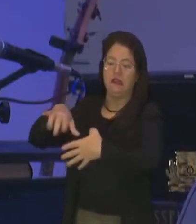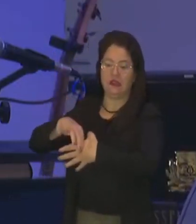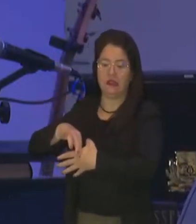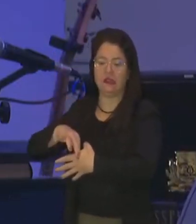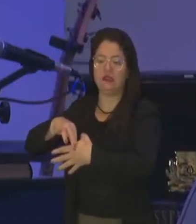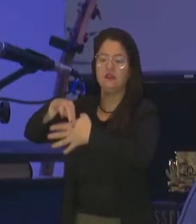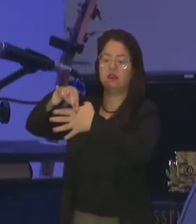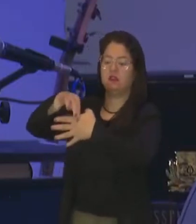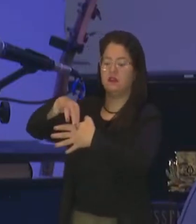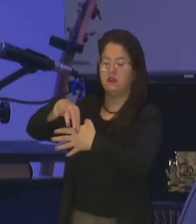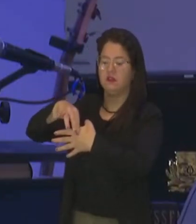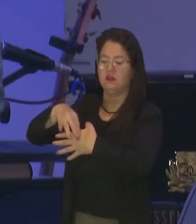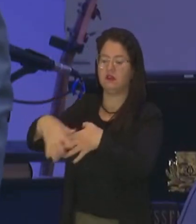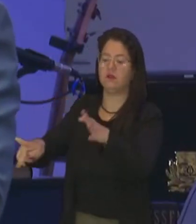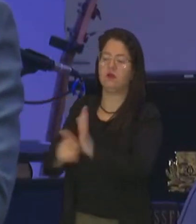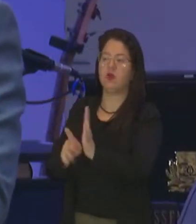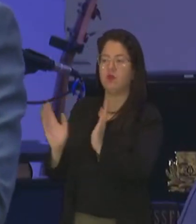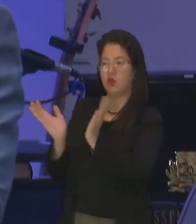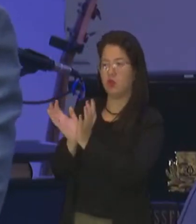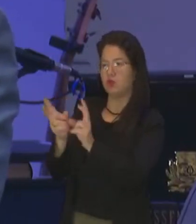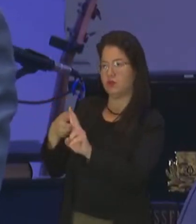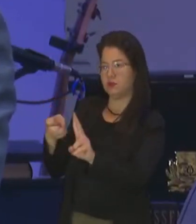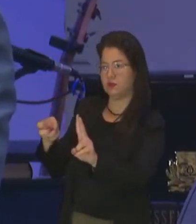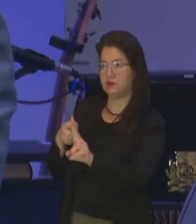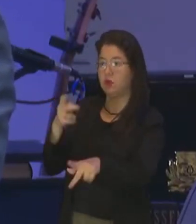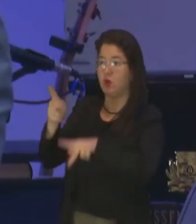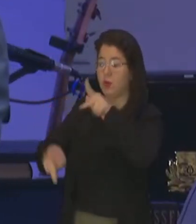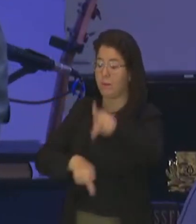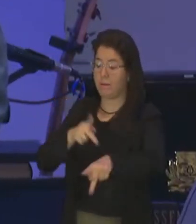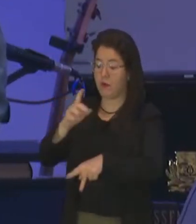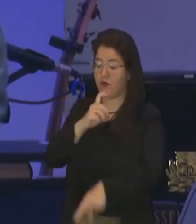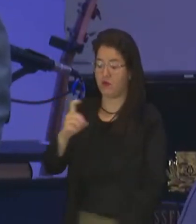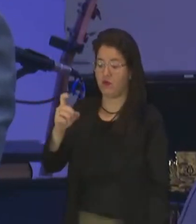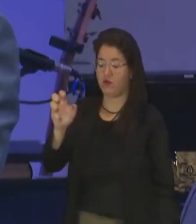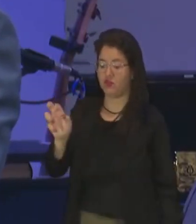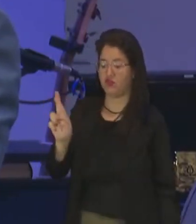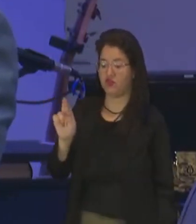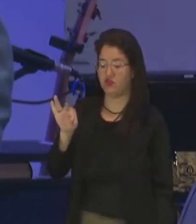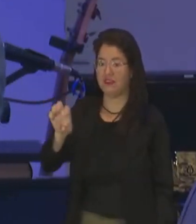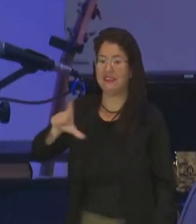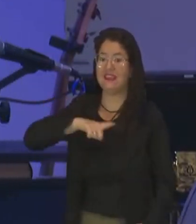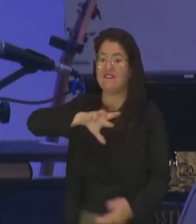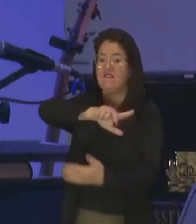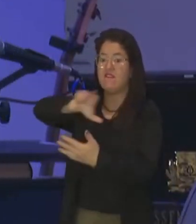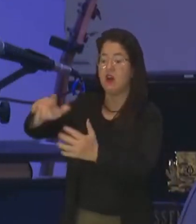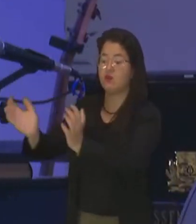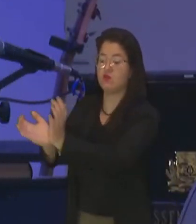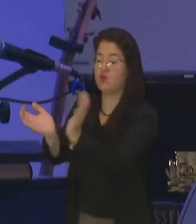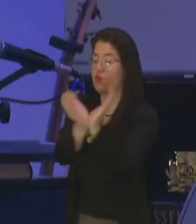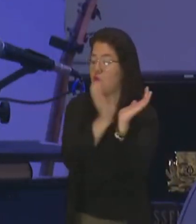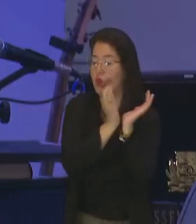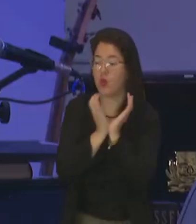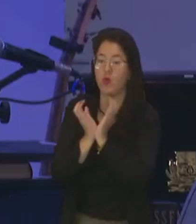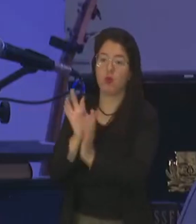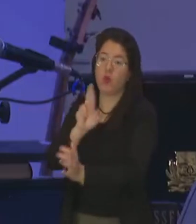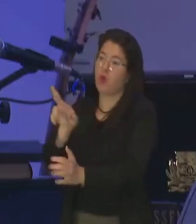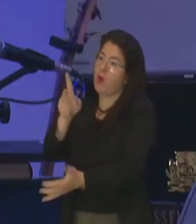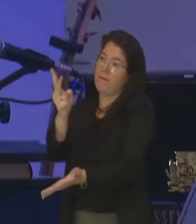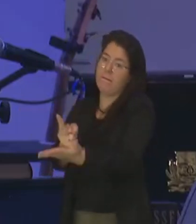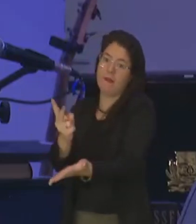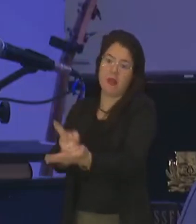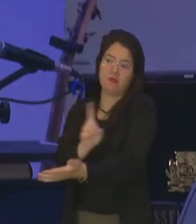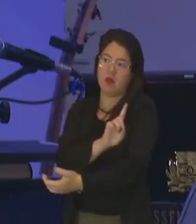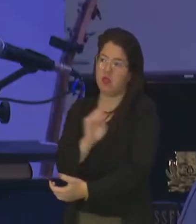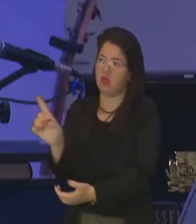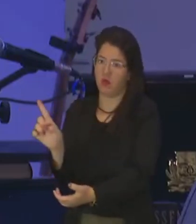igrejas nas suas aldeias. O povo xerente se divide em várias aldeias, eles não moram todos numa mesma